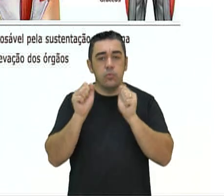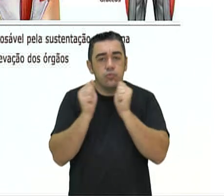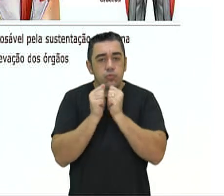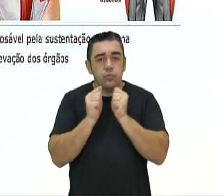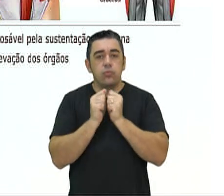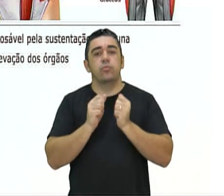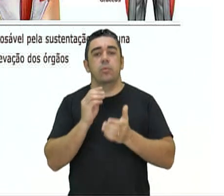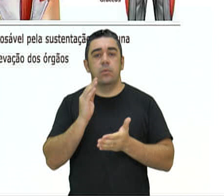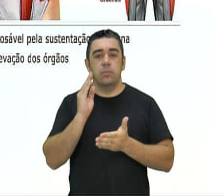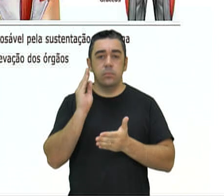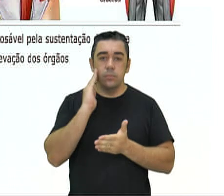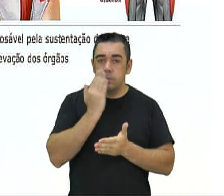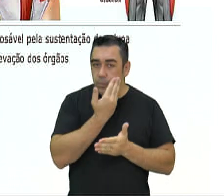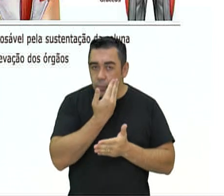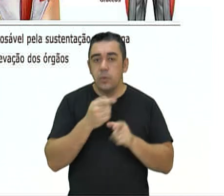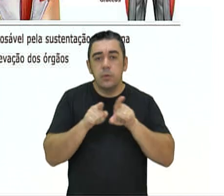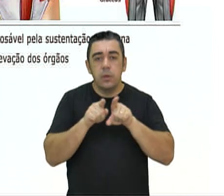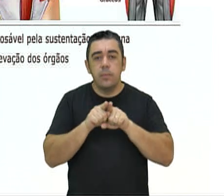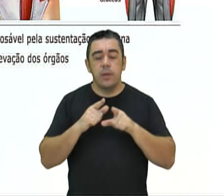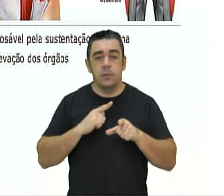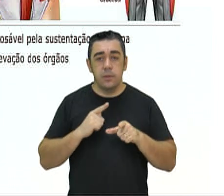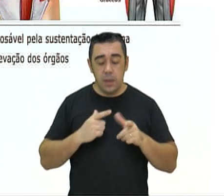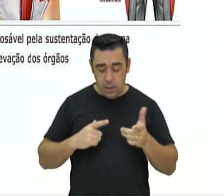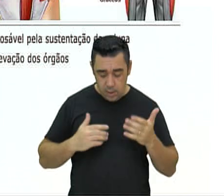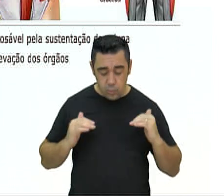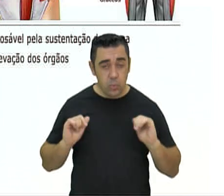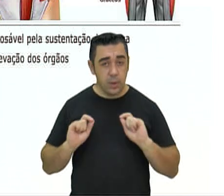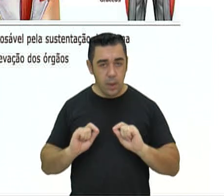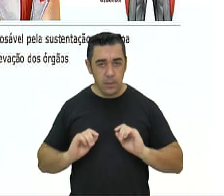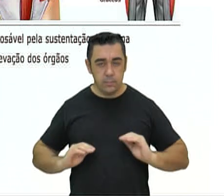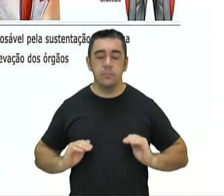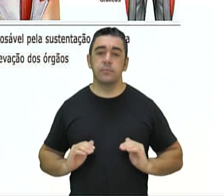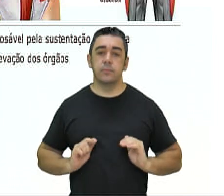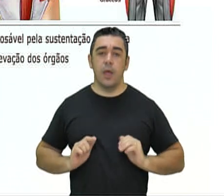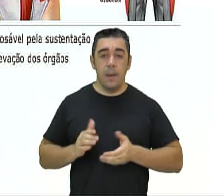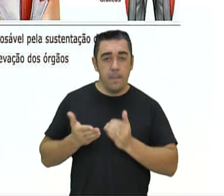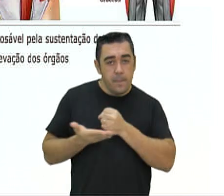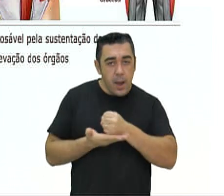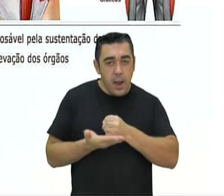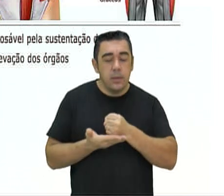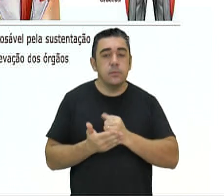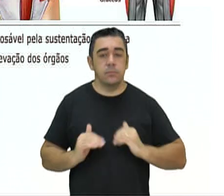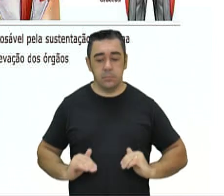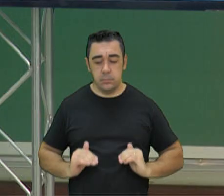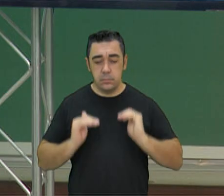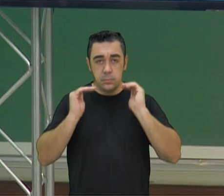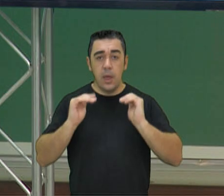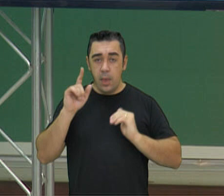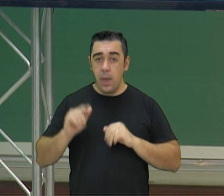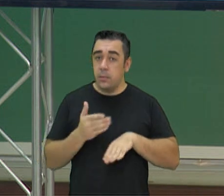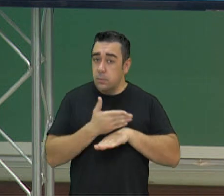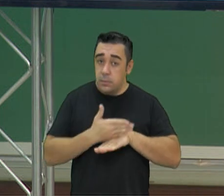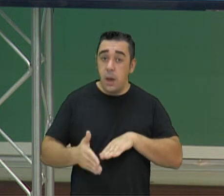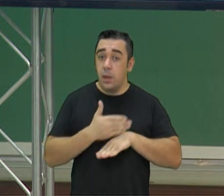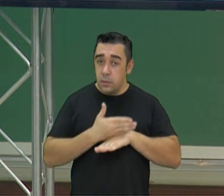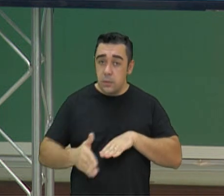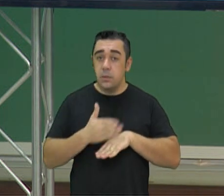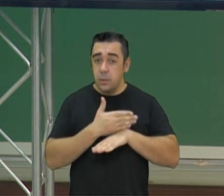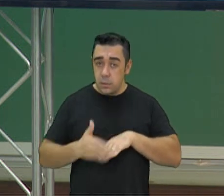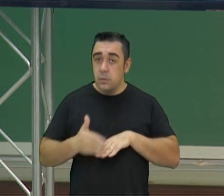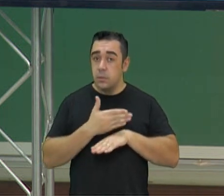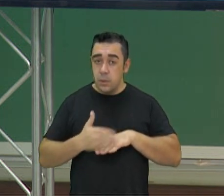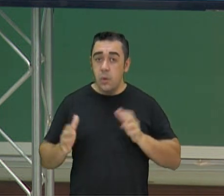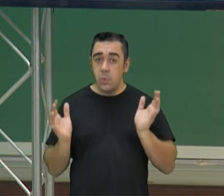seja transmitida desde a base até as extremidades, sem se dissipar ou diminuir. Então, é treinamento